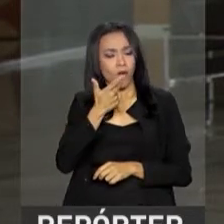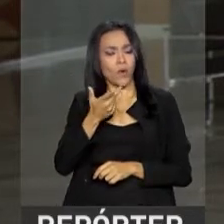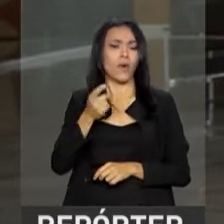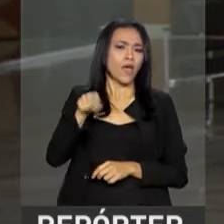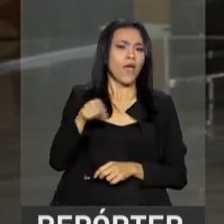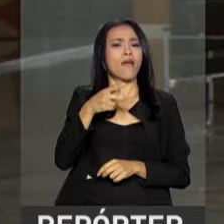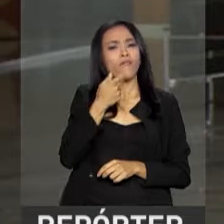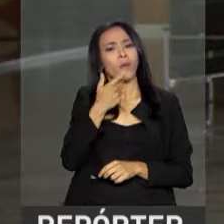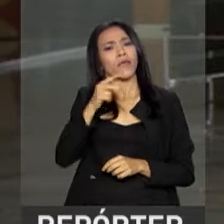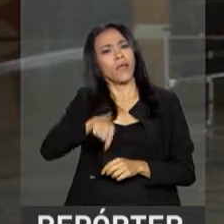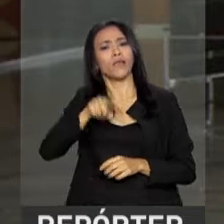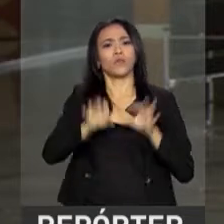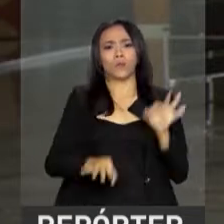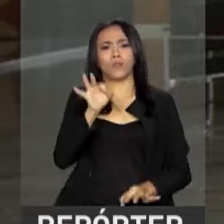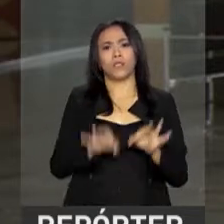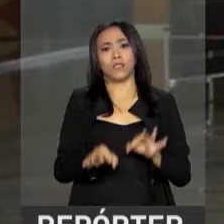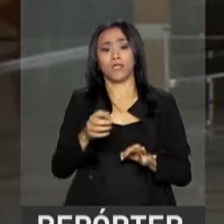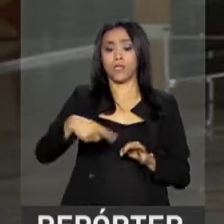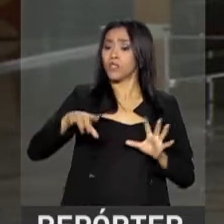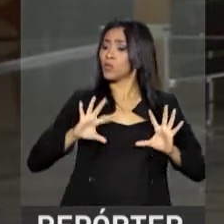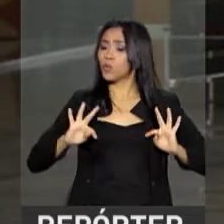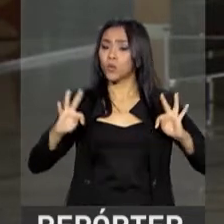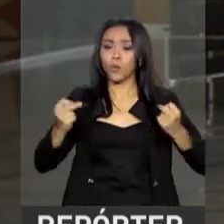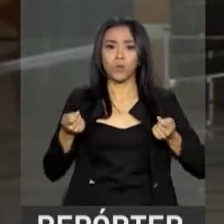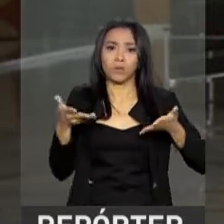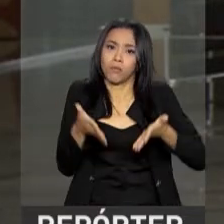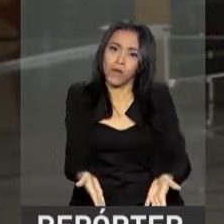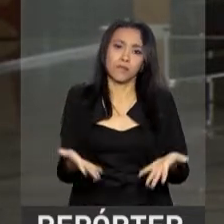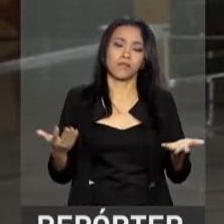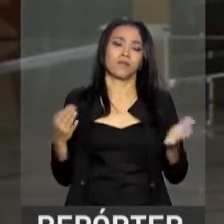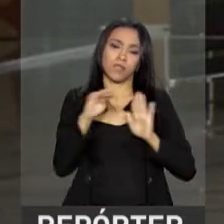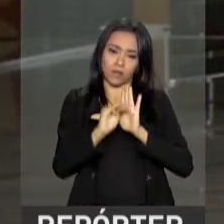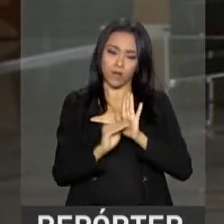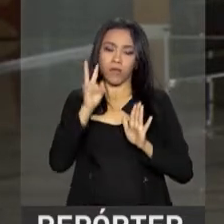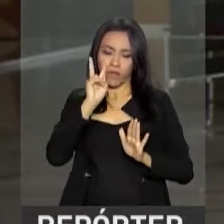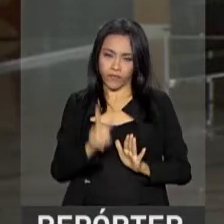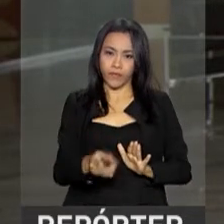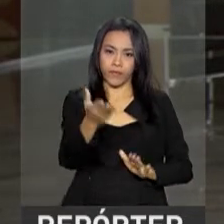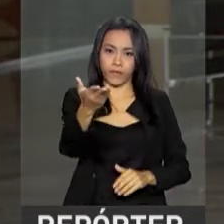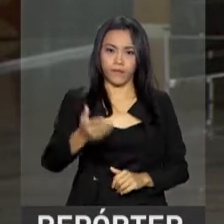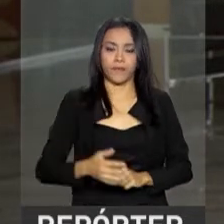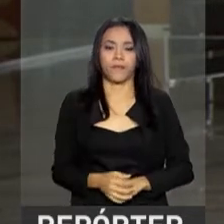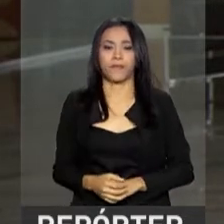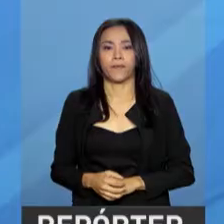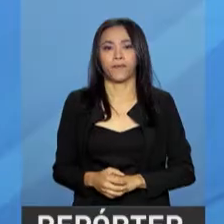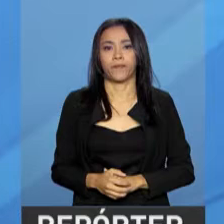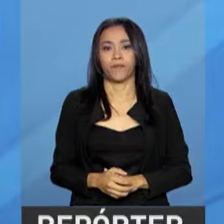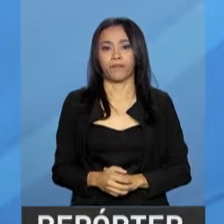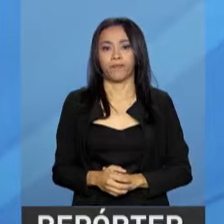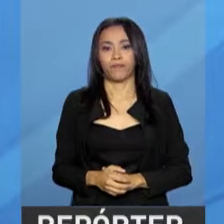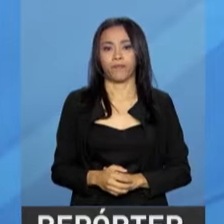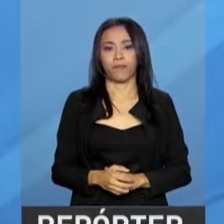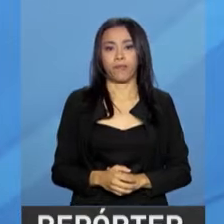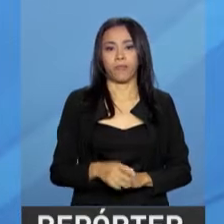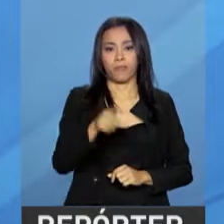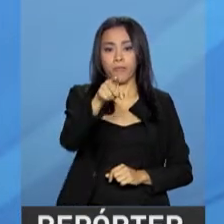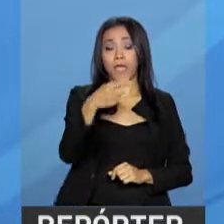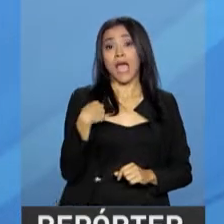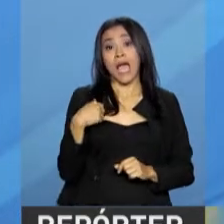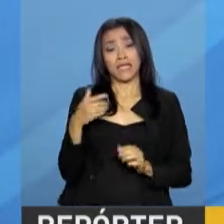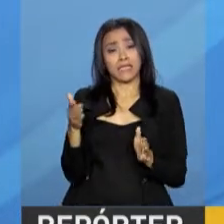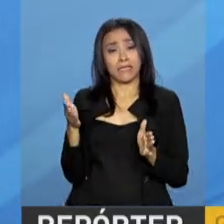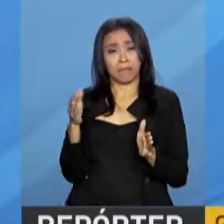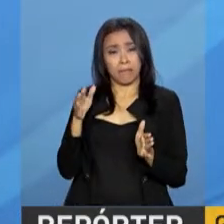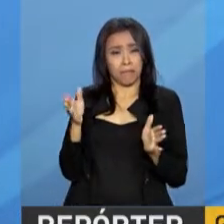e micro empresários possam também participar desse programa vamos ver um trecho da entrevista as pequenas empresas